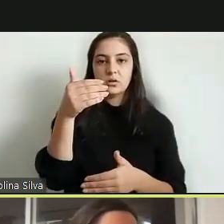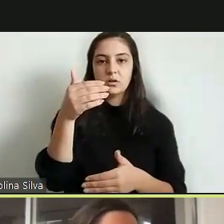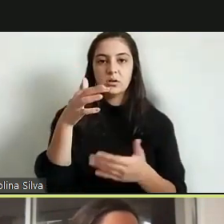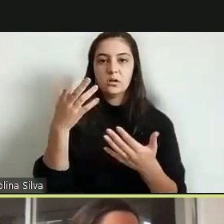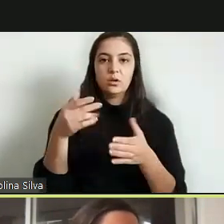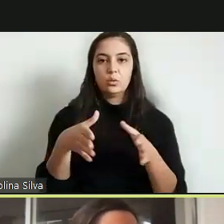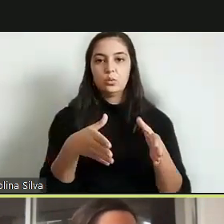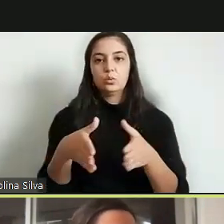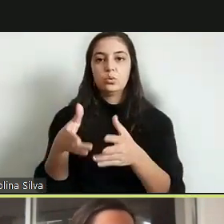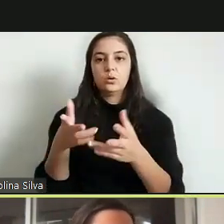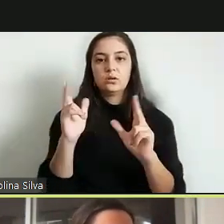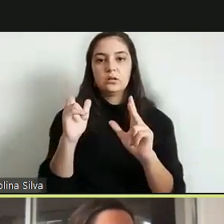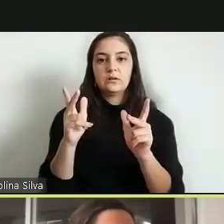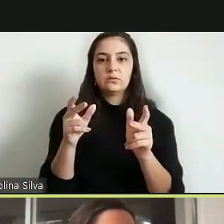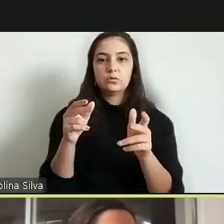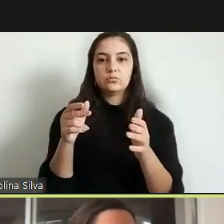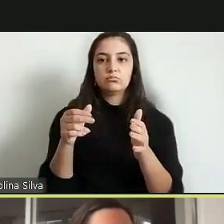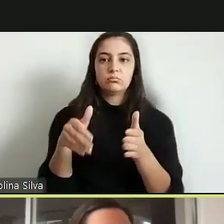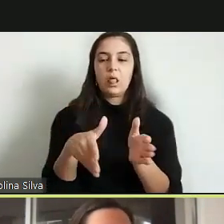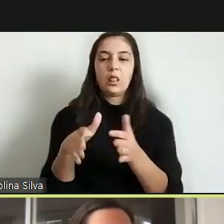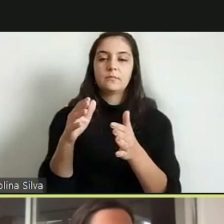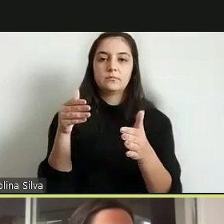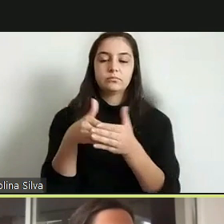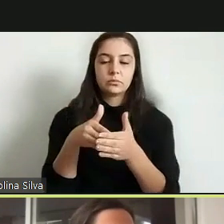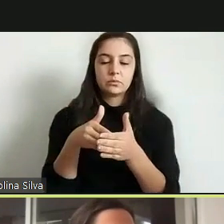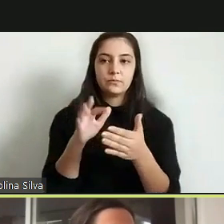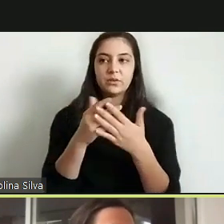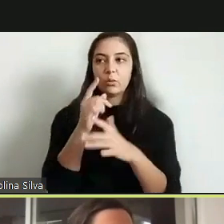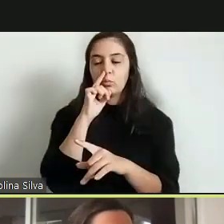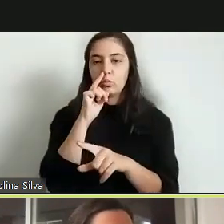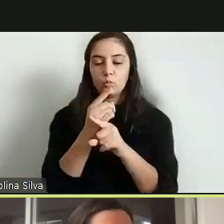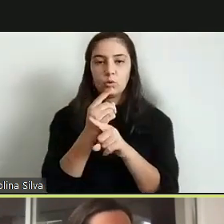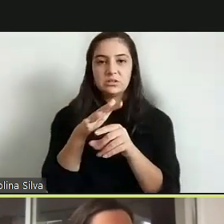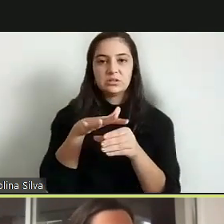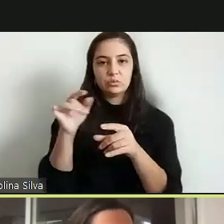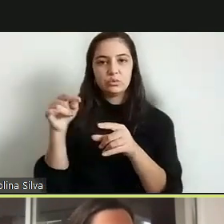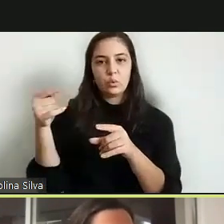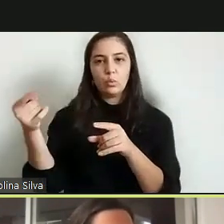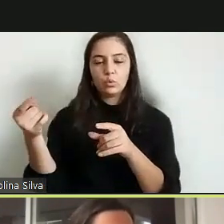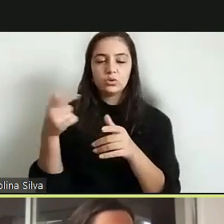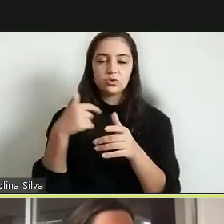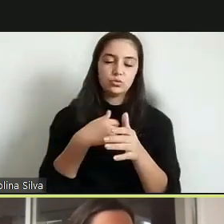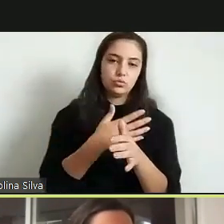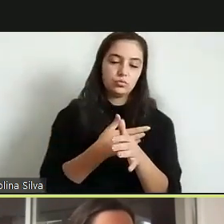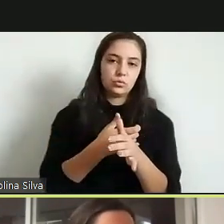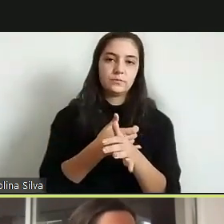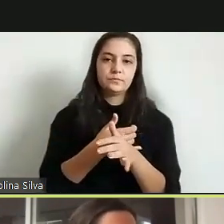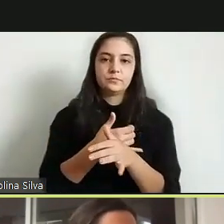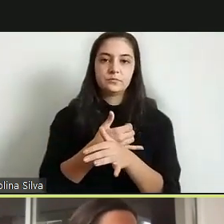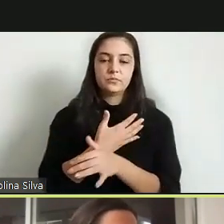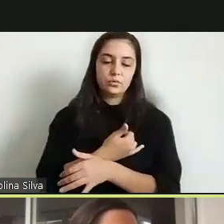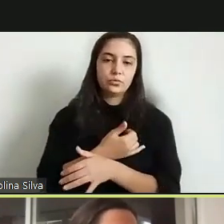curso livre do rio, e isto coincidiu com outras situações que eu depois já vou referir